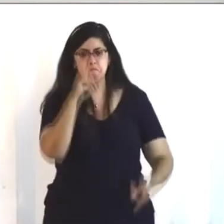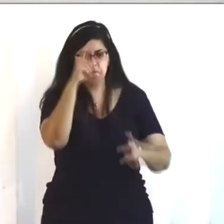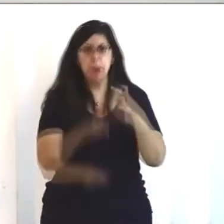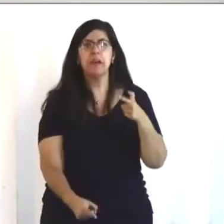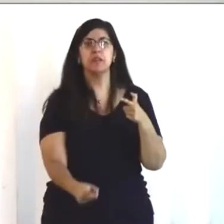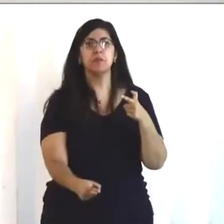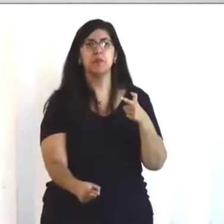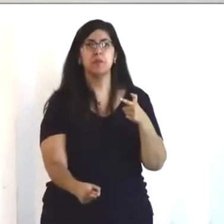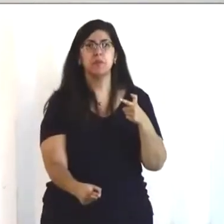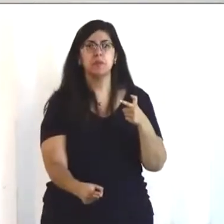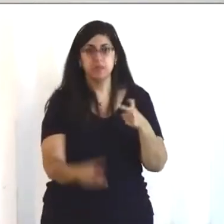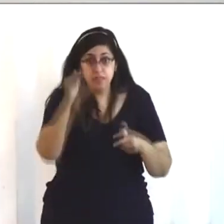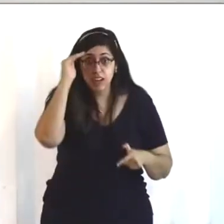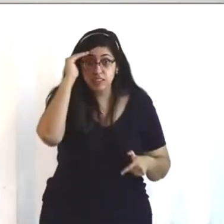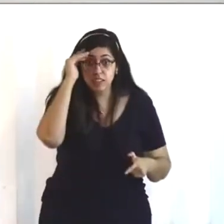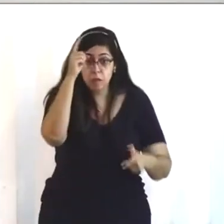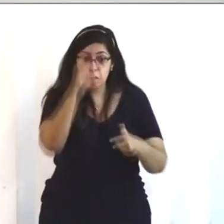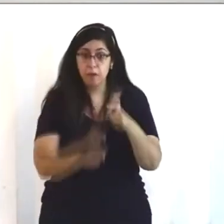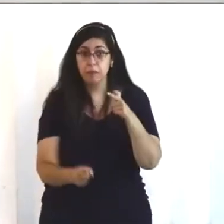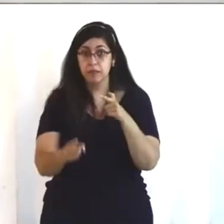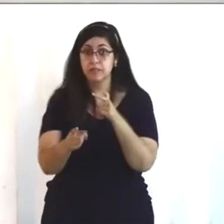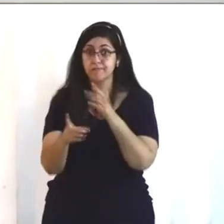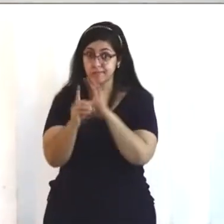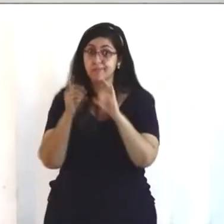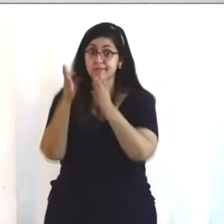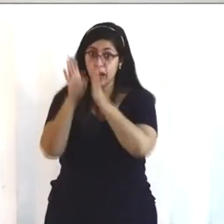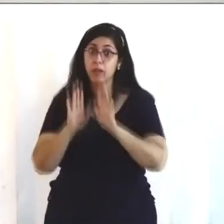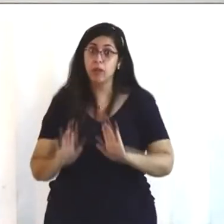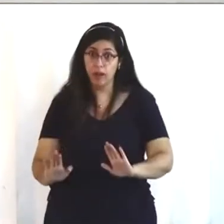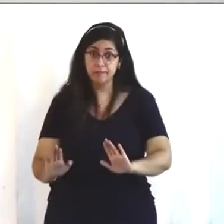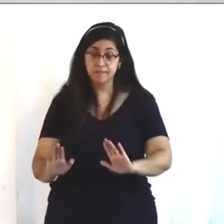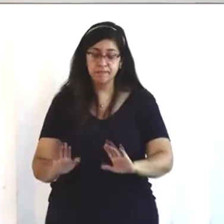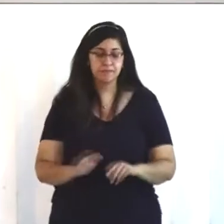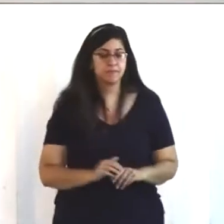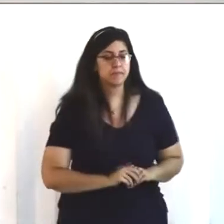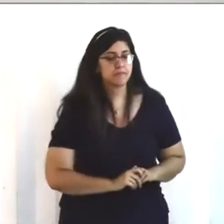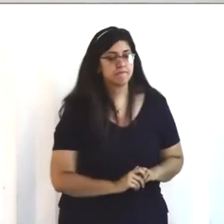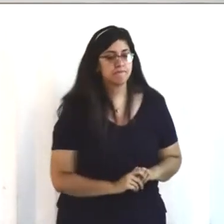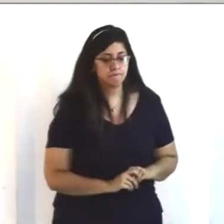quem Ele é, no entanto, negar